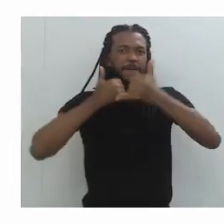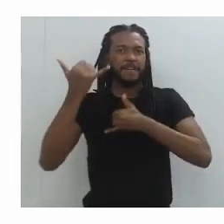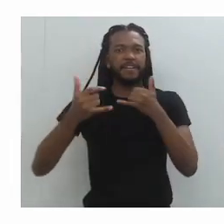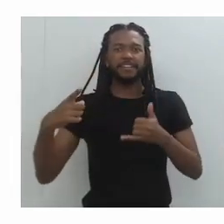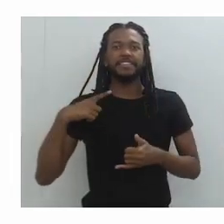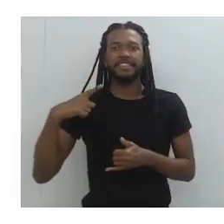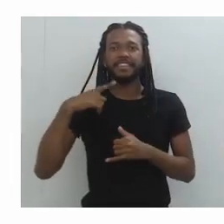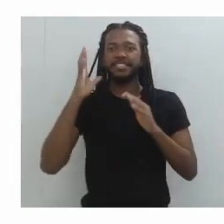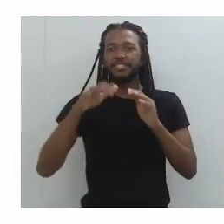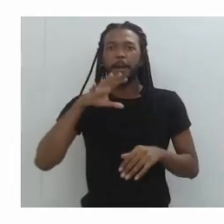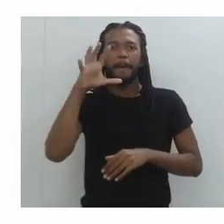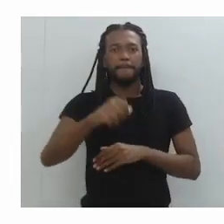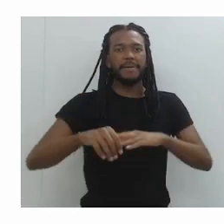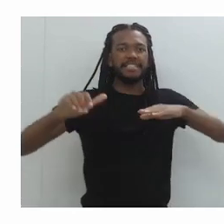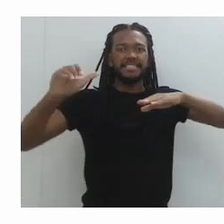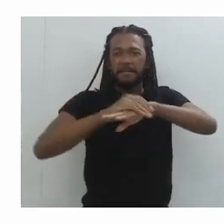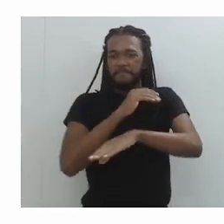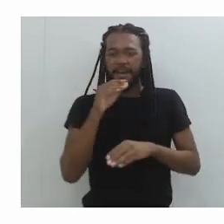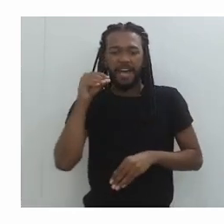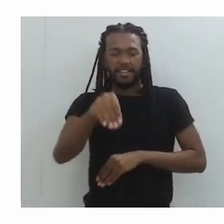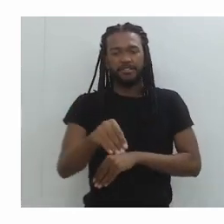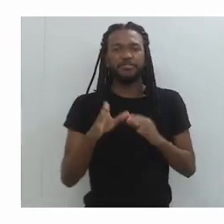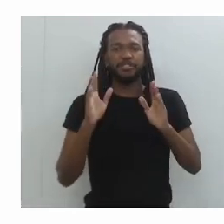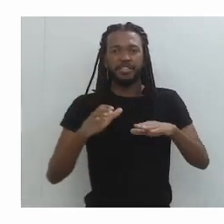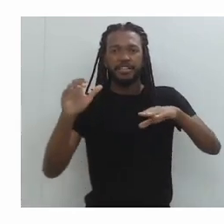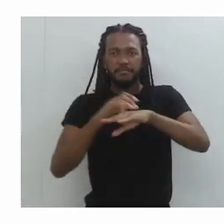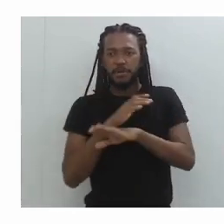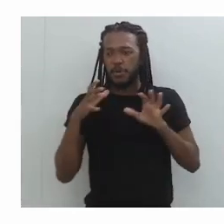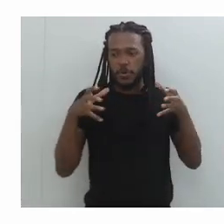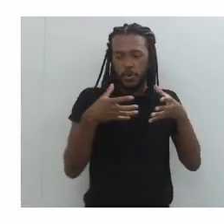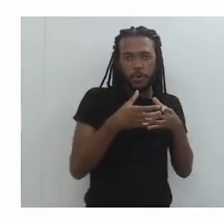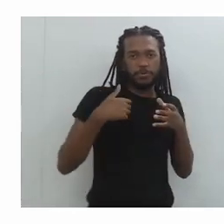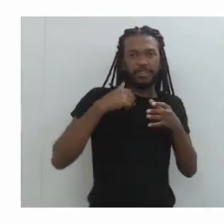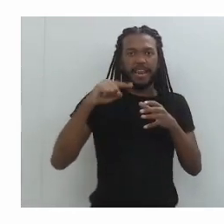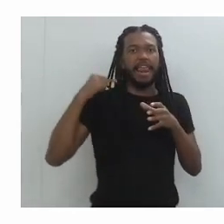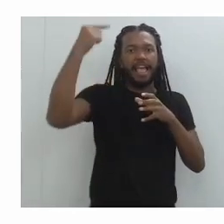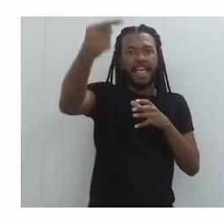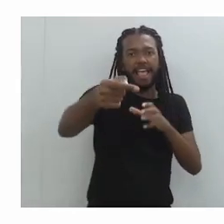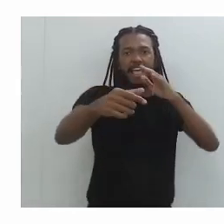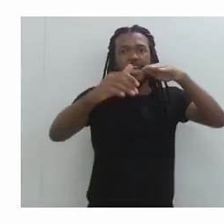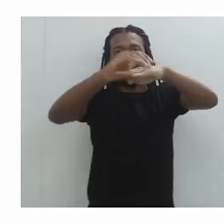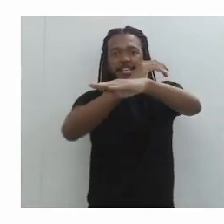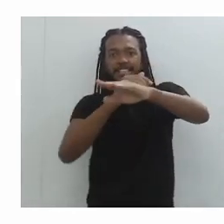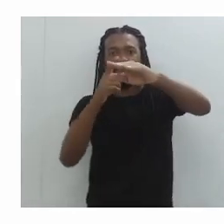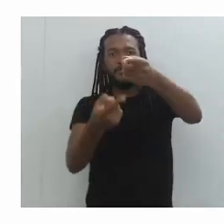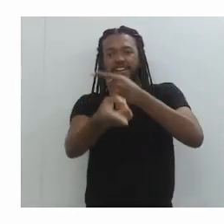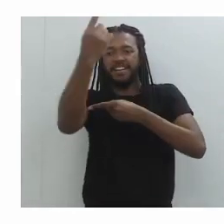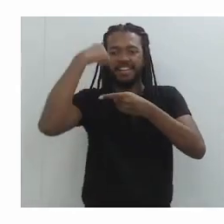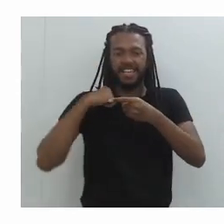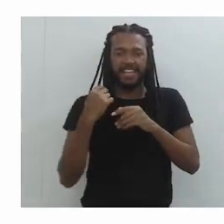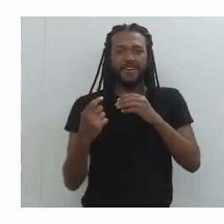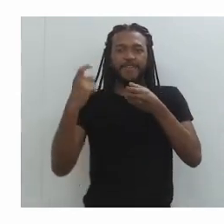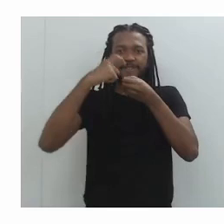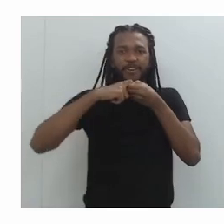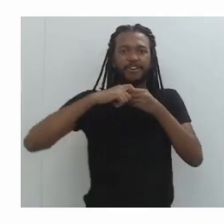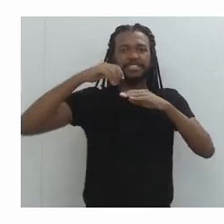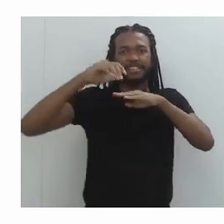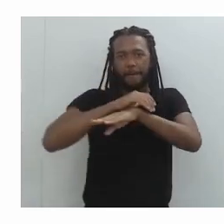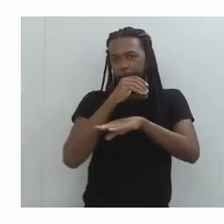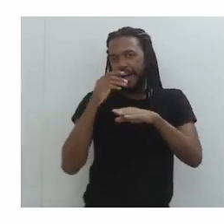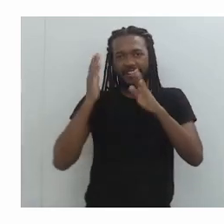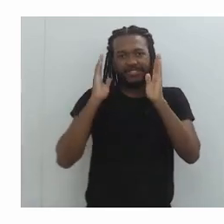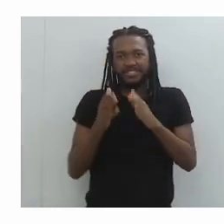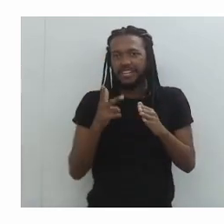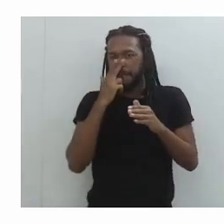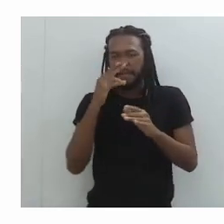aquela pegando um monte de sapato. Então, era o sapato do grupo da gente que está do lado de lá, depois o sapato do outro que estava aqui e a gente